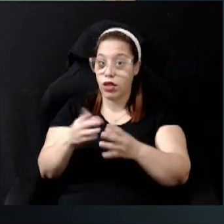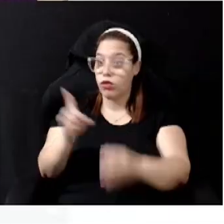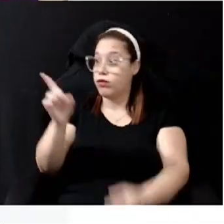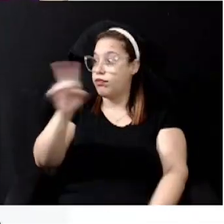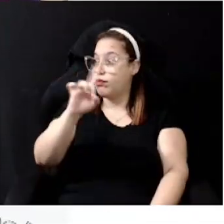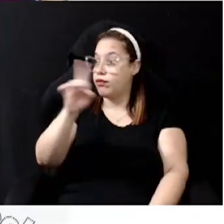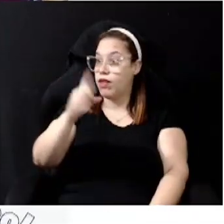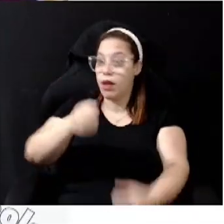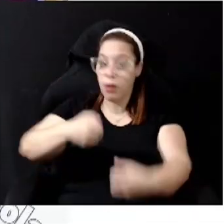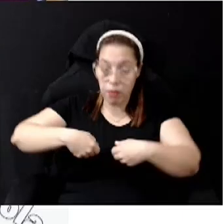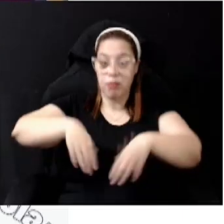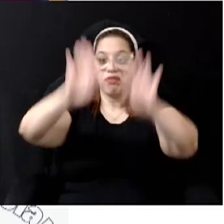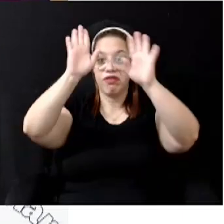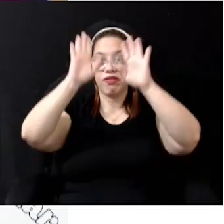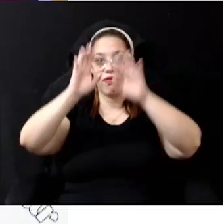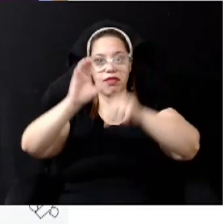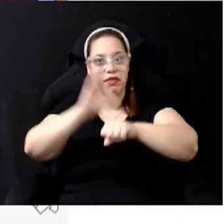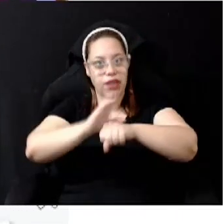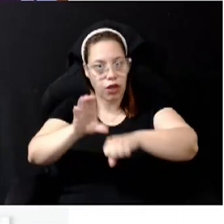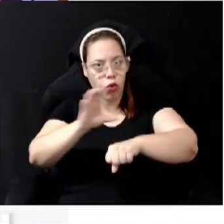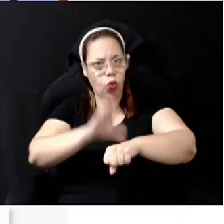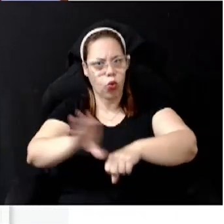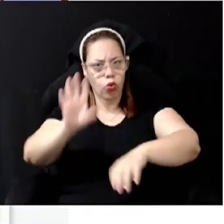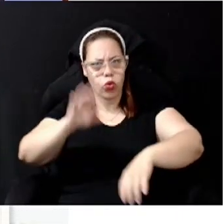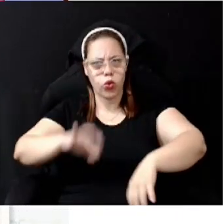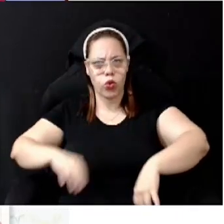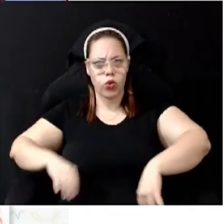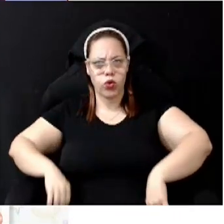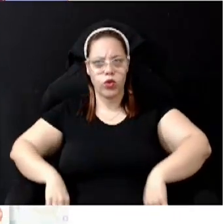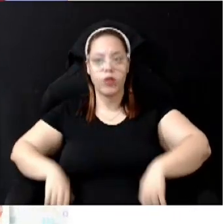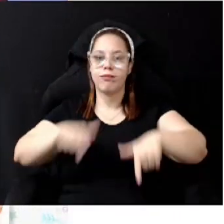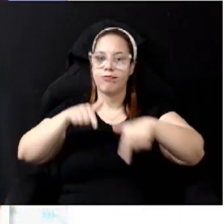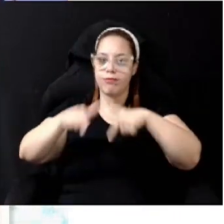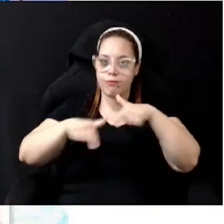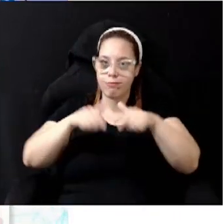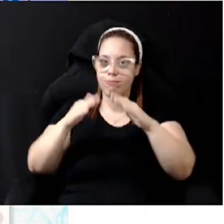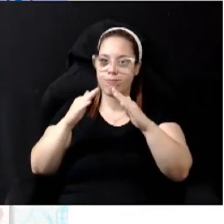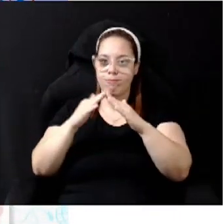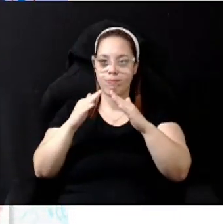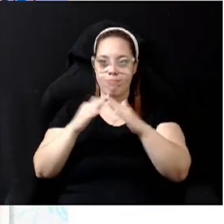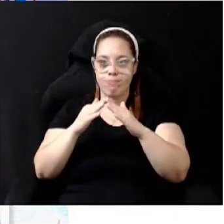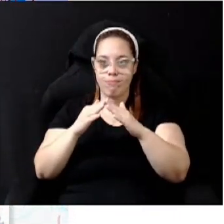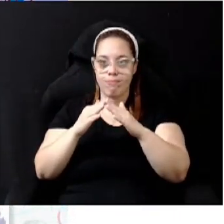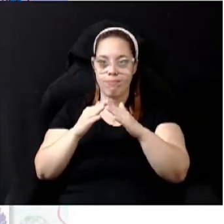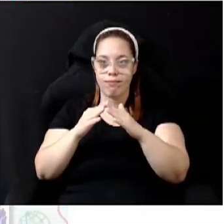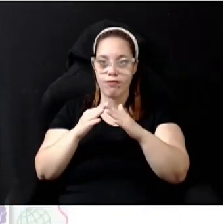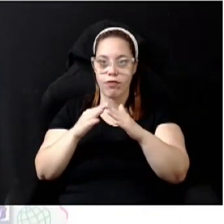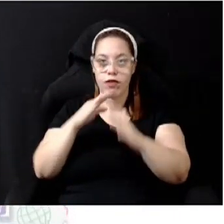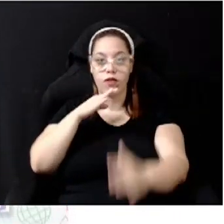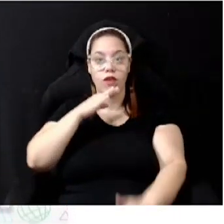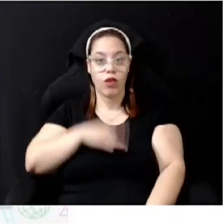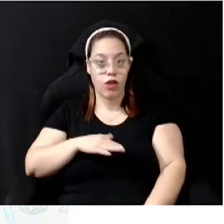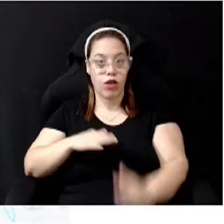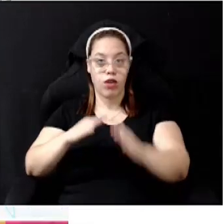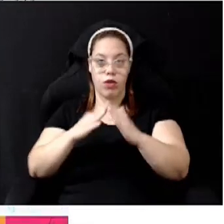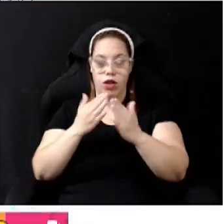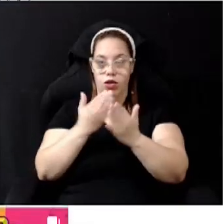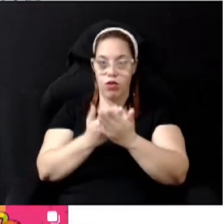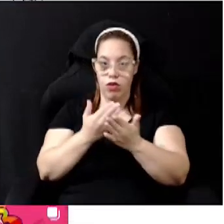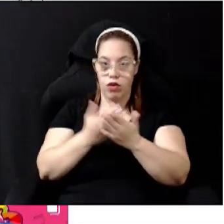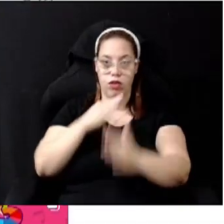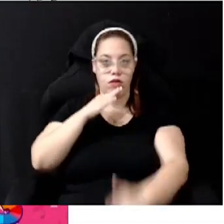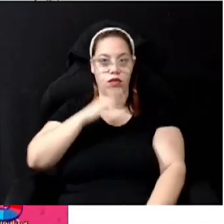para fazer cursos mesmo. Ela sempre trabalhou de doméstica e num período da tarde, então eu ia para a escola de manhã e no período da tarde